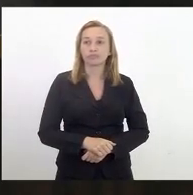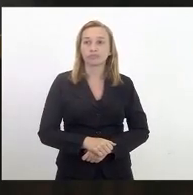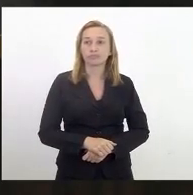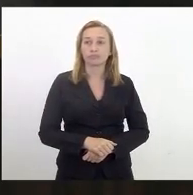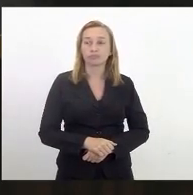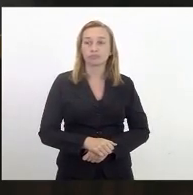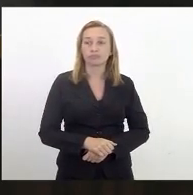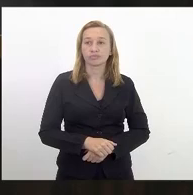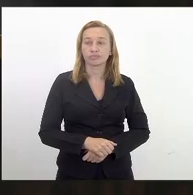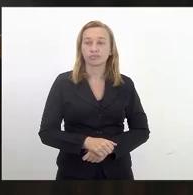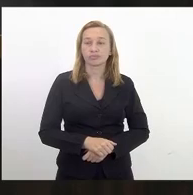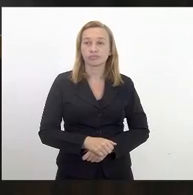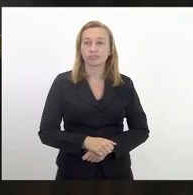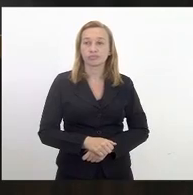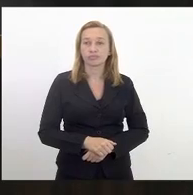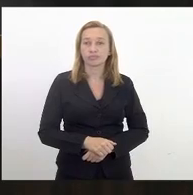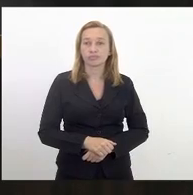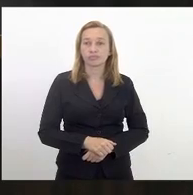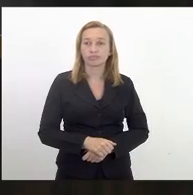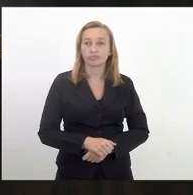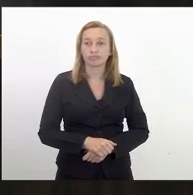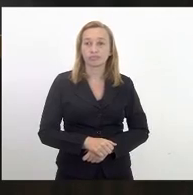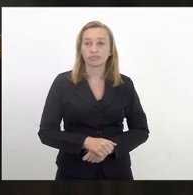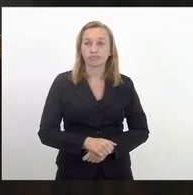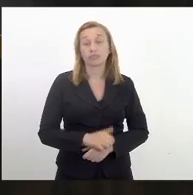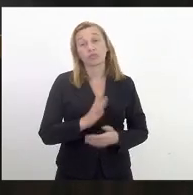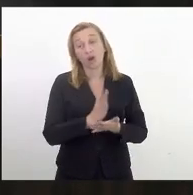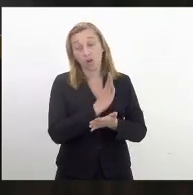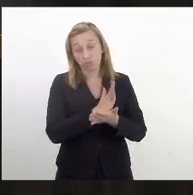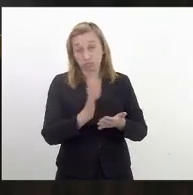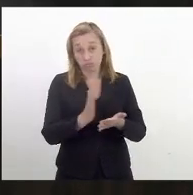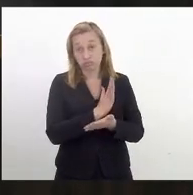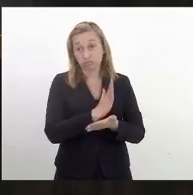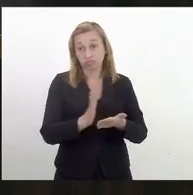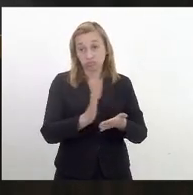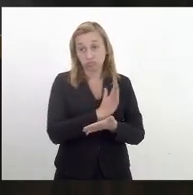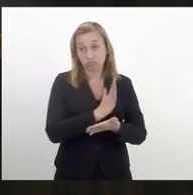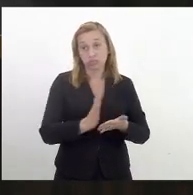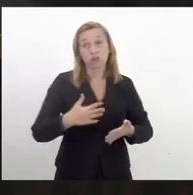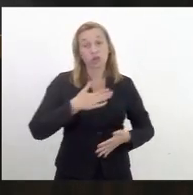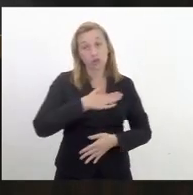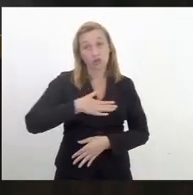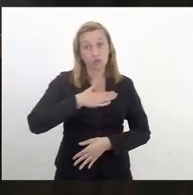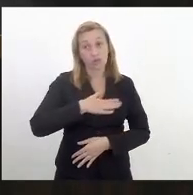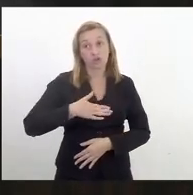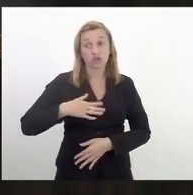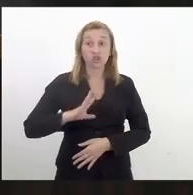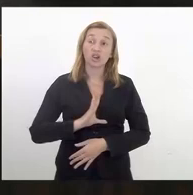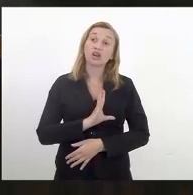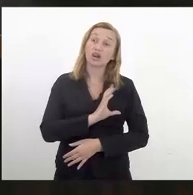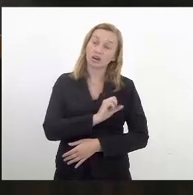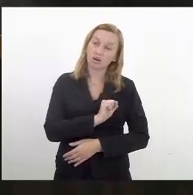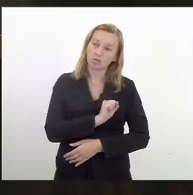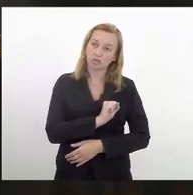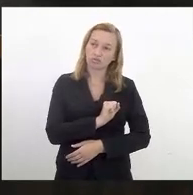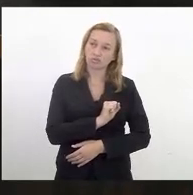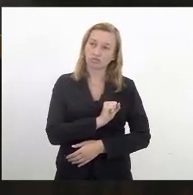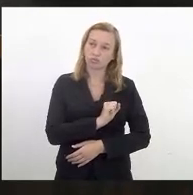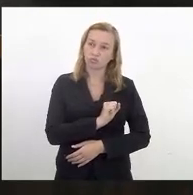e deu uma máxima E tem alguns que gostam que amam odiar a assembleia